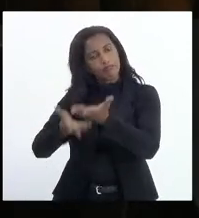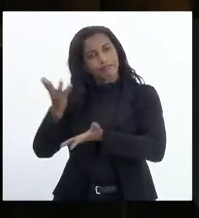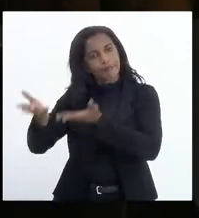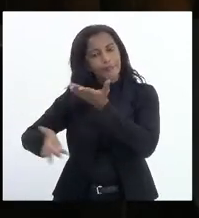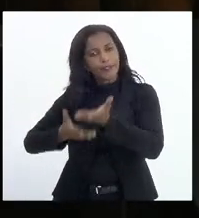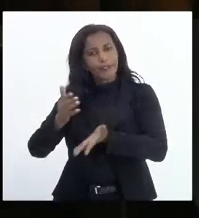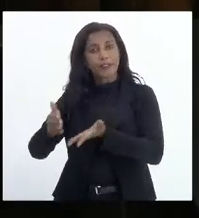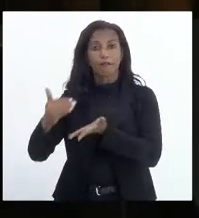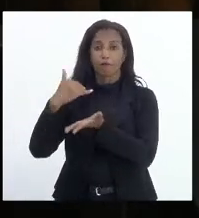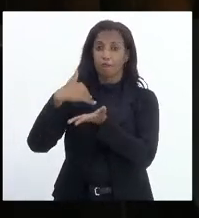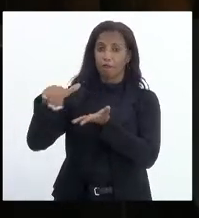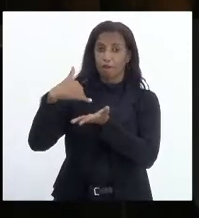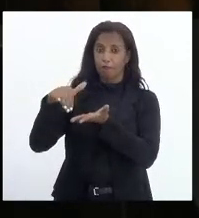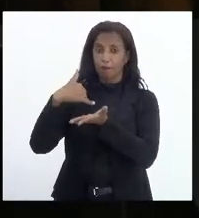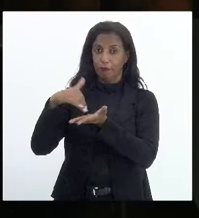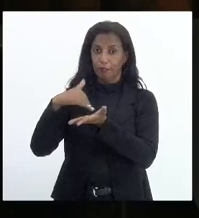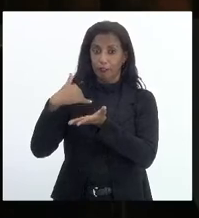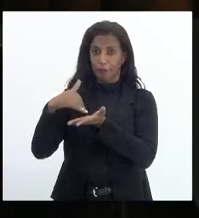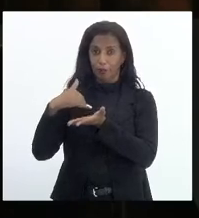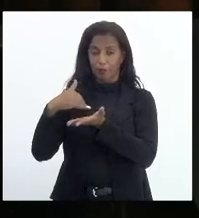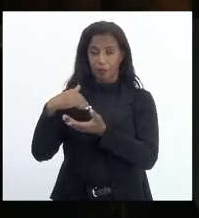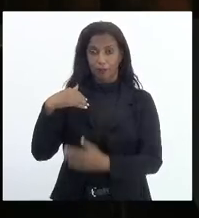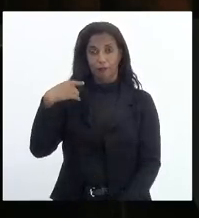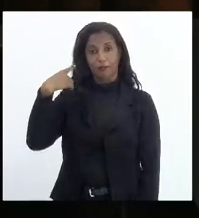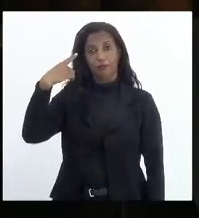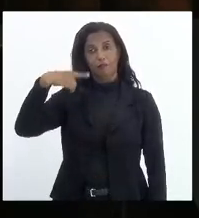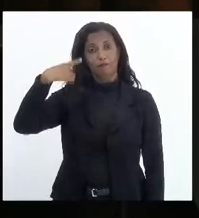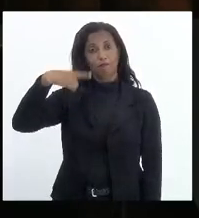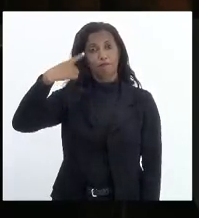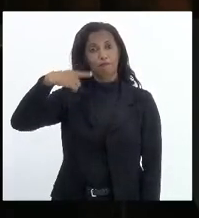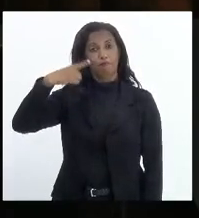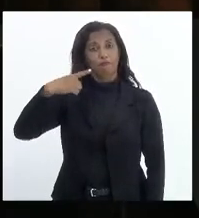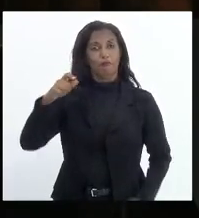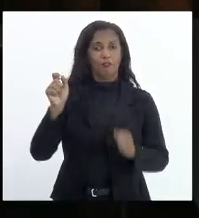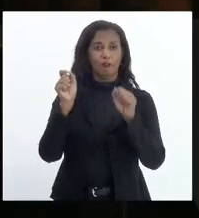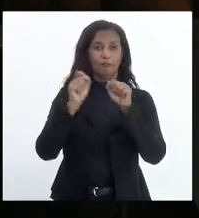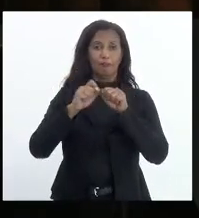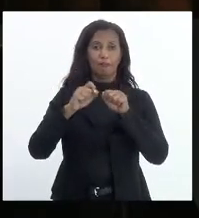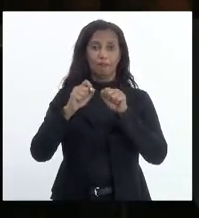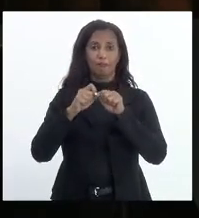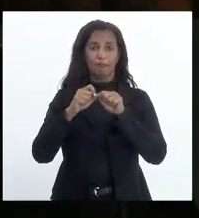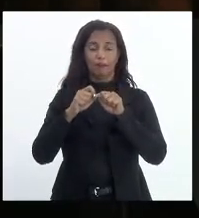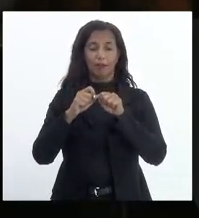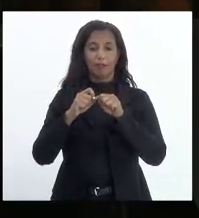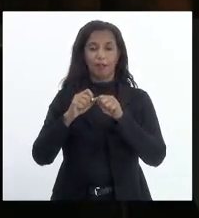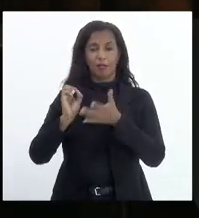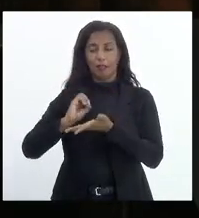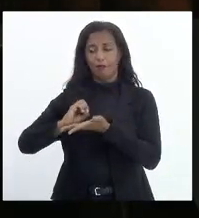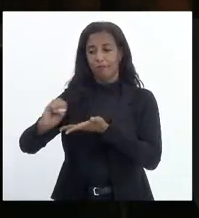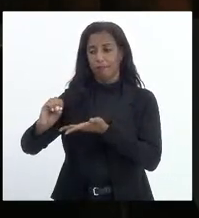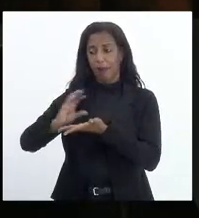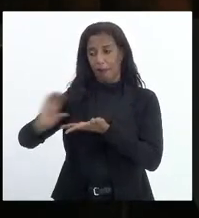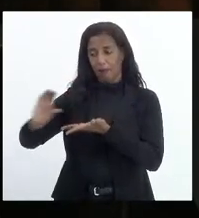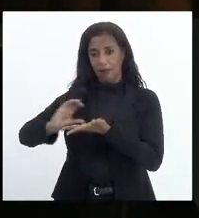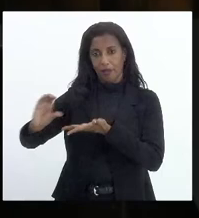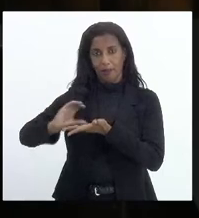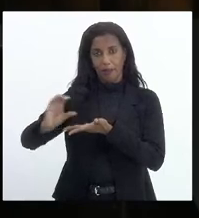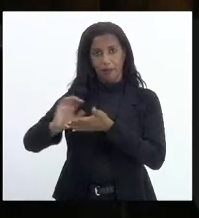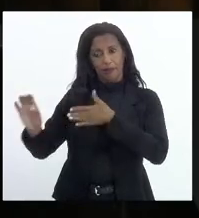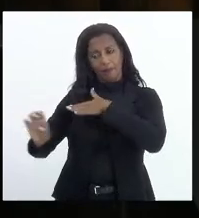a um escritório de advocacia para fazer aplicação nas grandes empresas